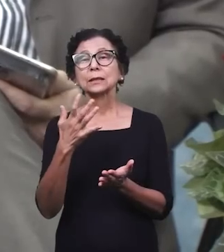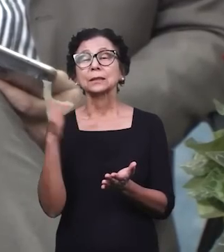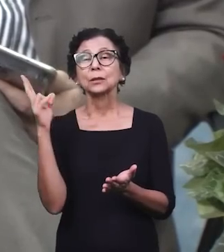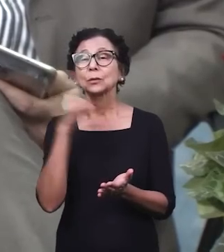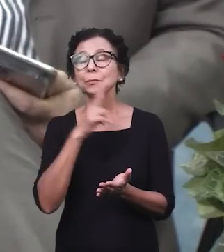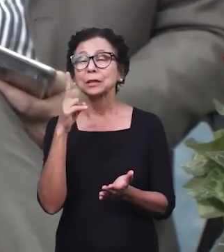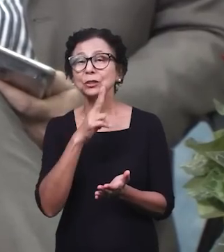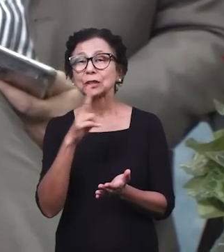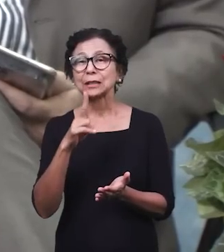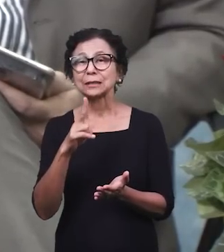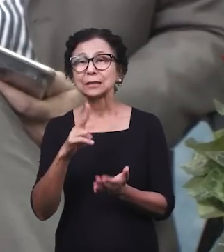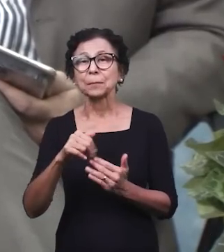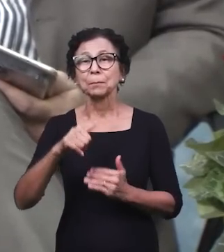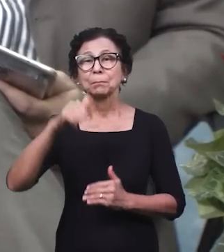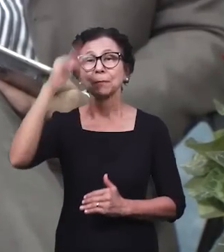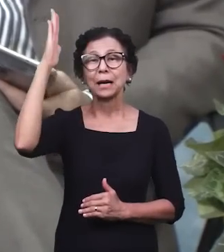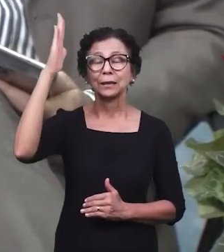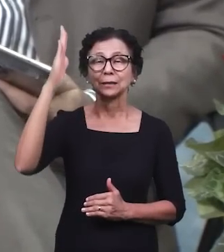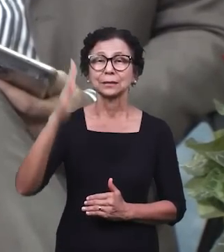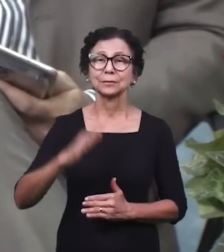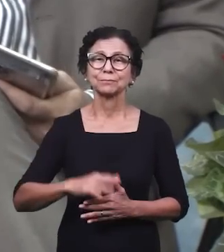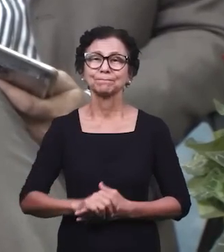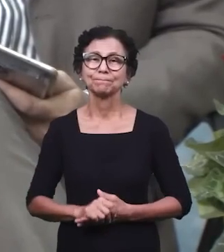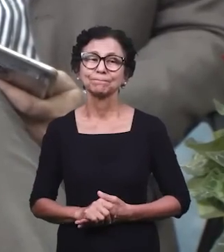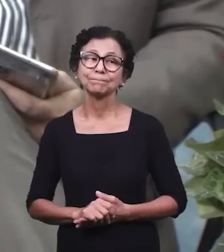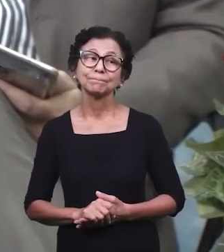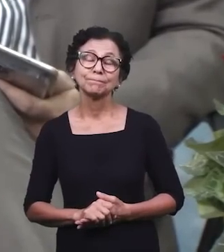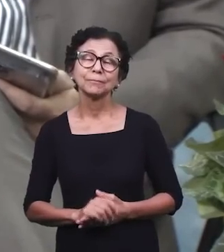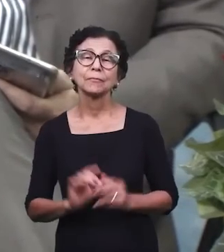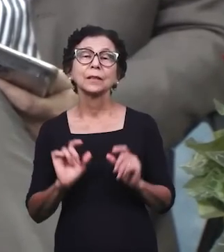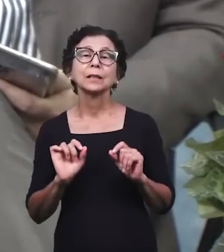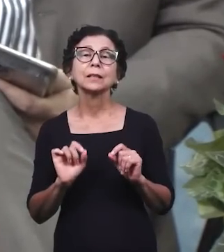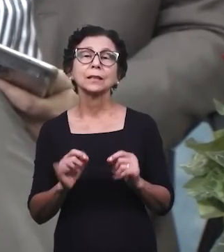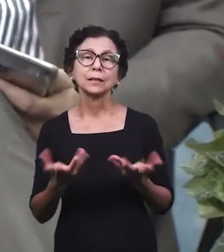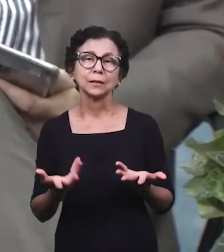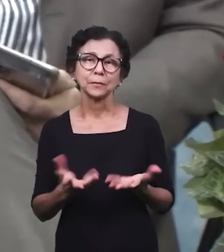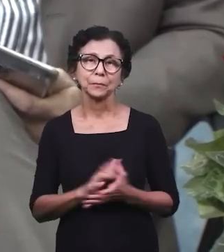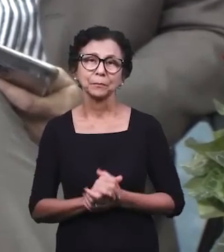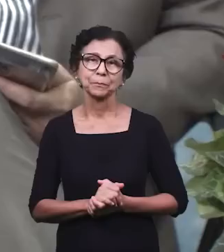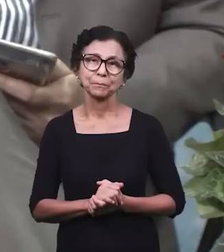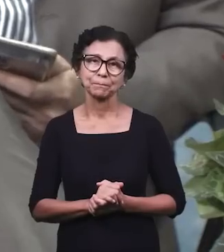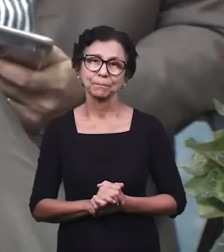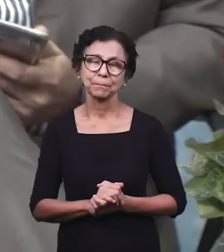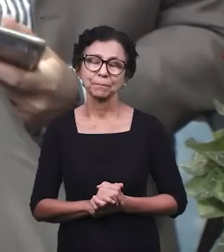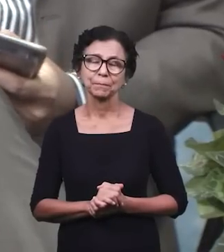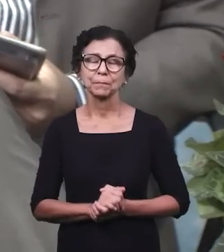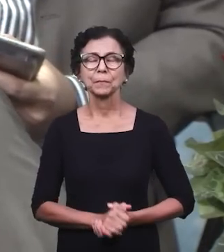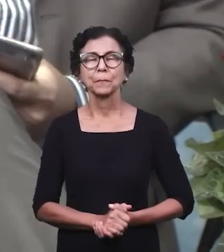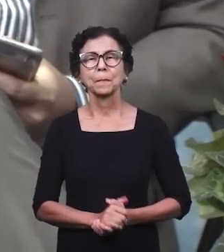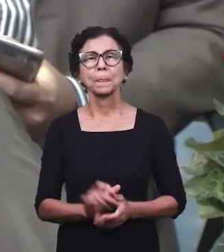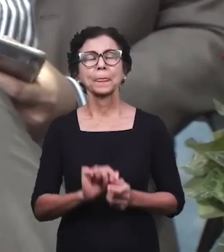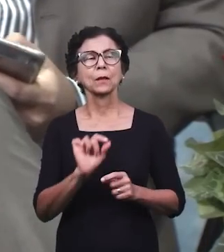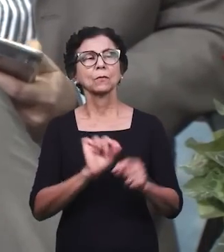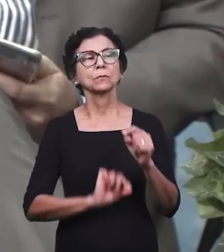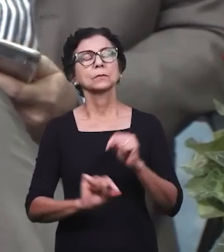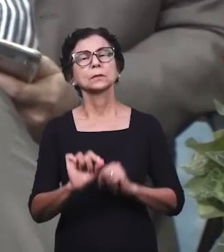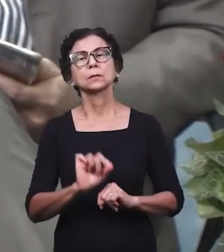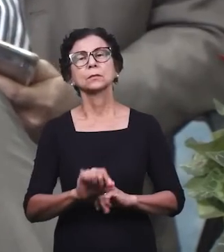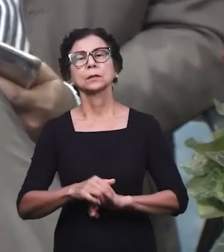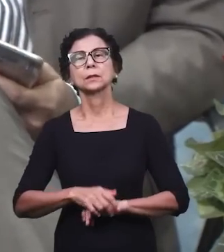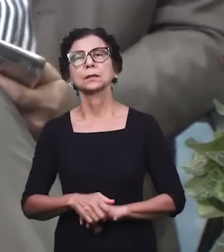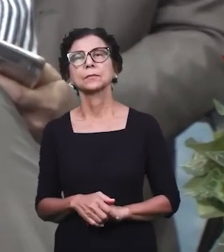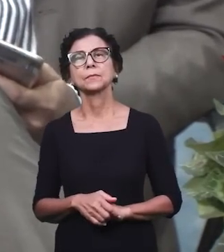eu aprendi que é melhor algum planejamento do que nenhum, correto? Mas aí como é que você responde a pergunta do